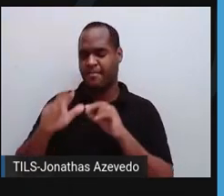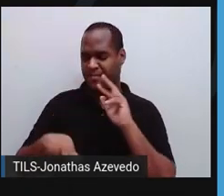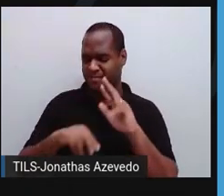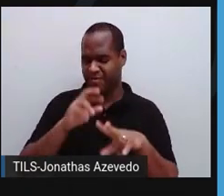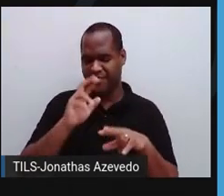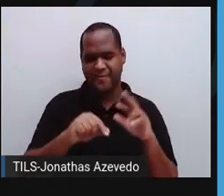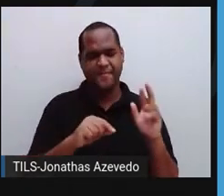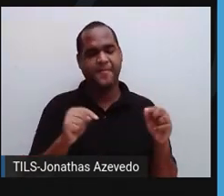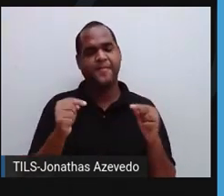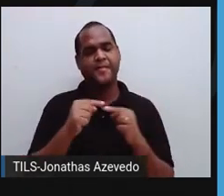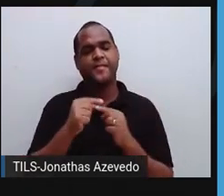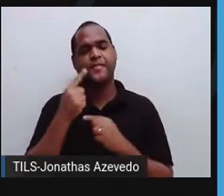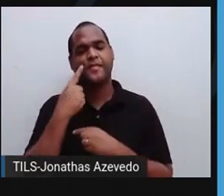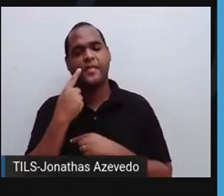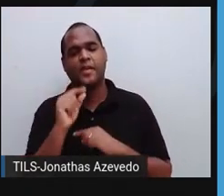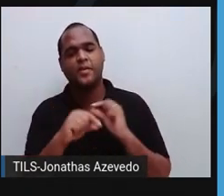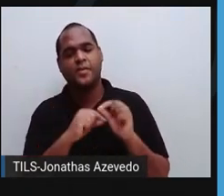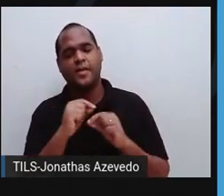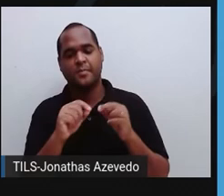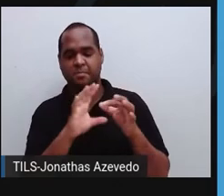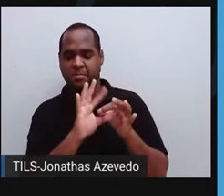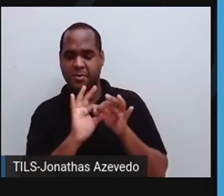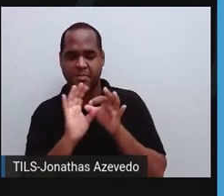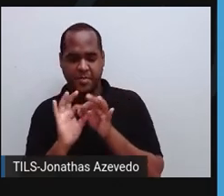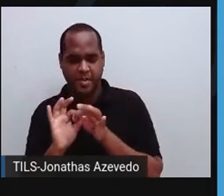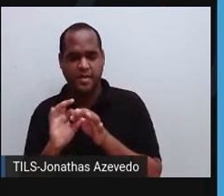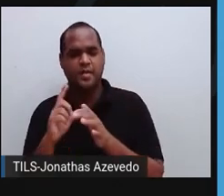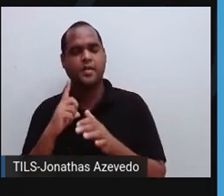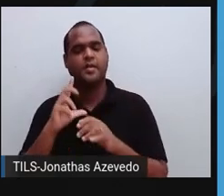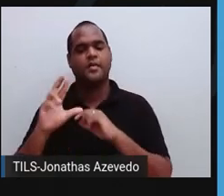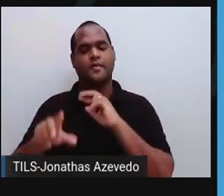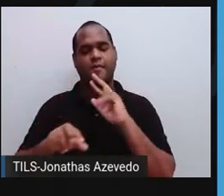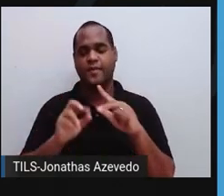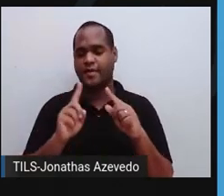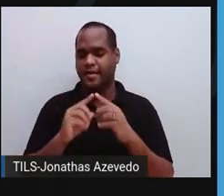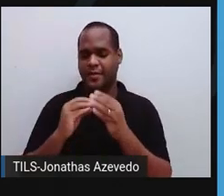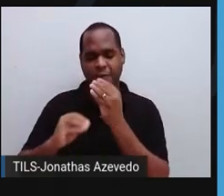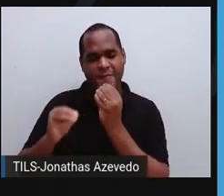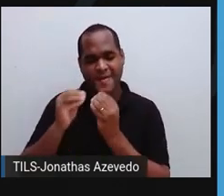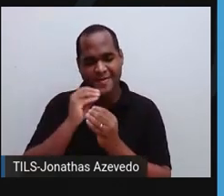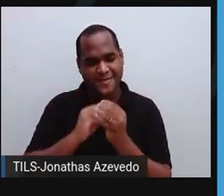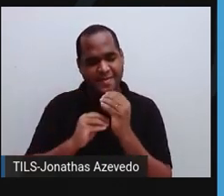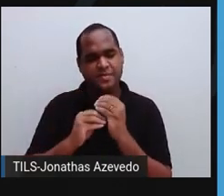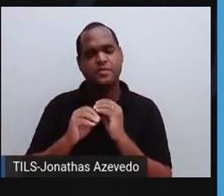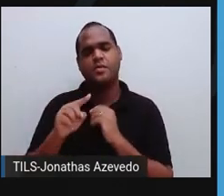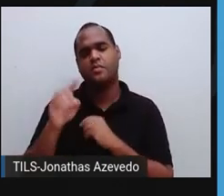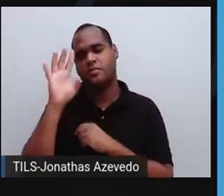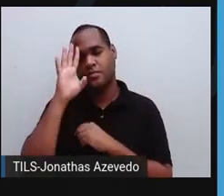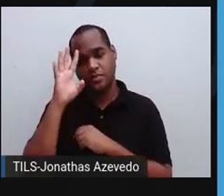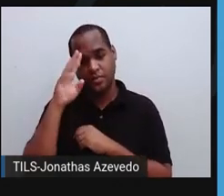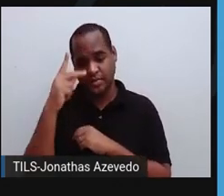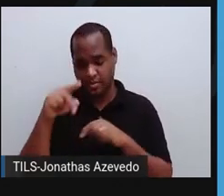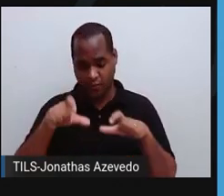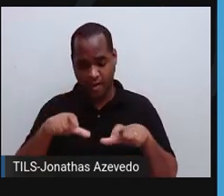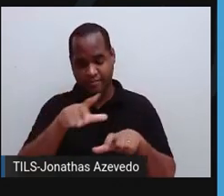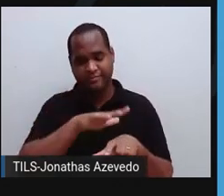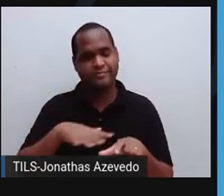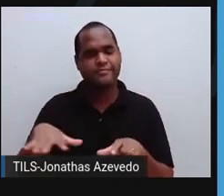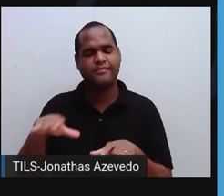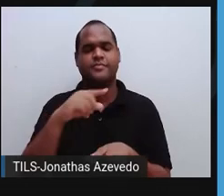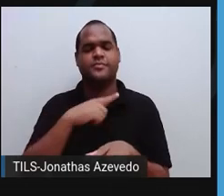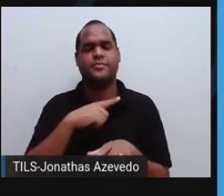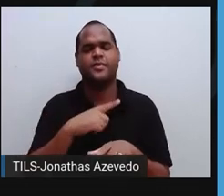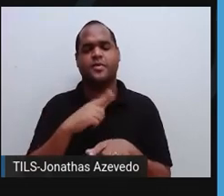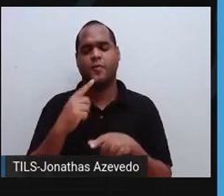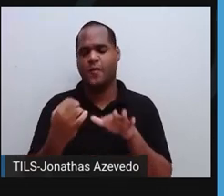E ele observava que havia uma correlação entre o tipo de bico e o tipo da alimentação. Então, pensa você, se eu tenho um ambiente, que eu tenho ali uma